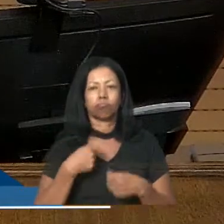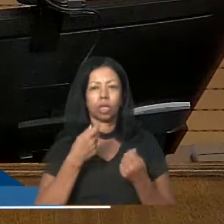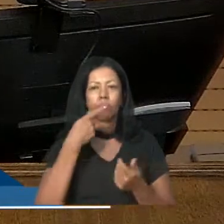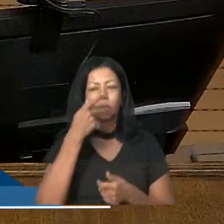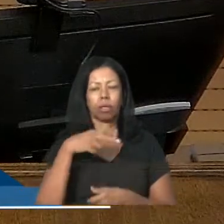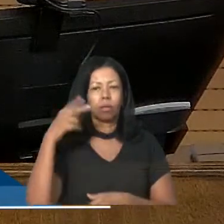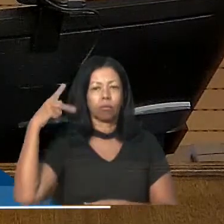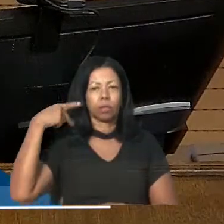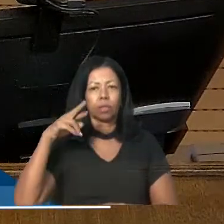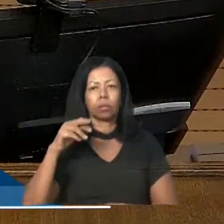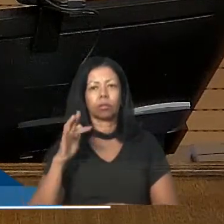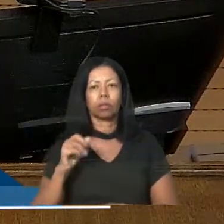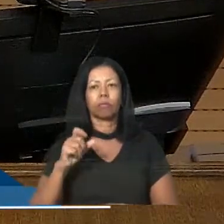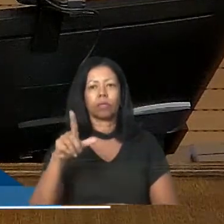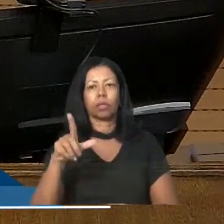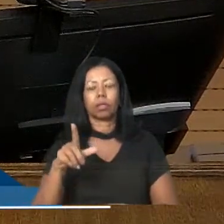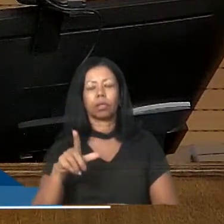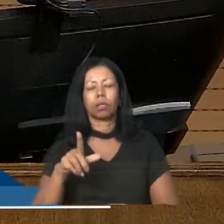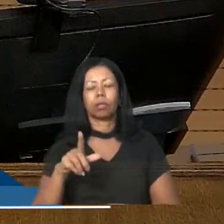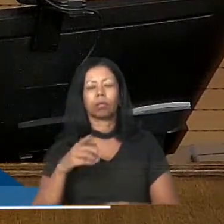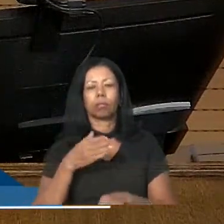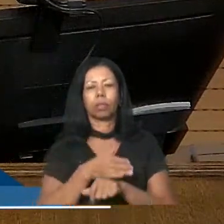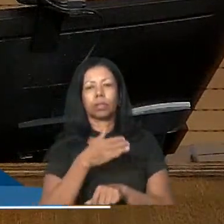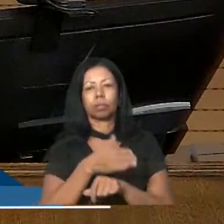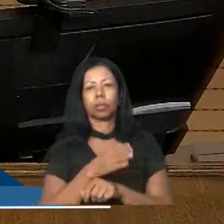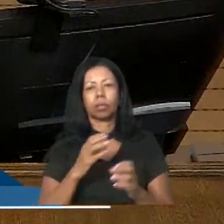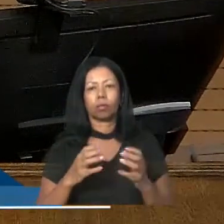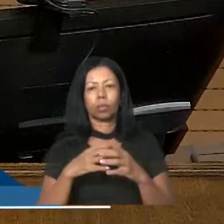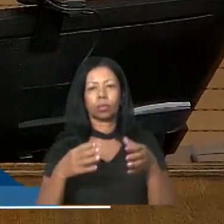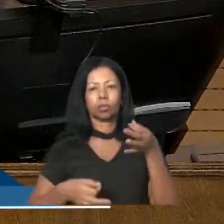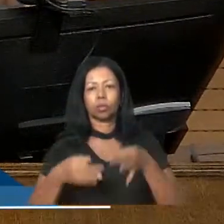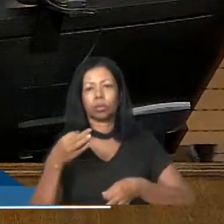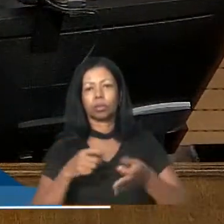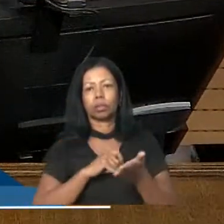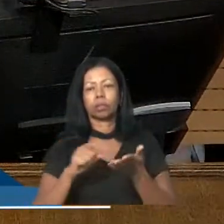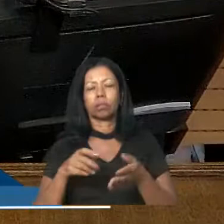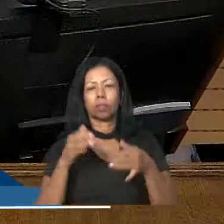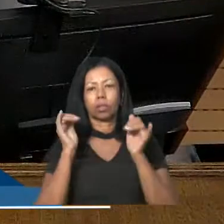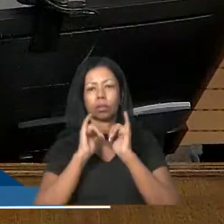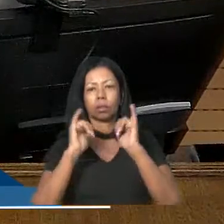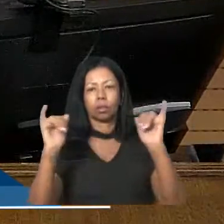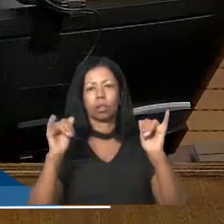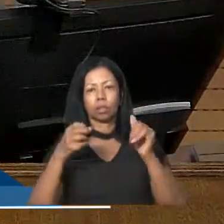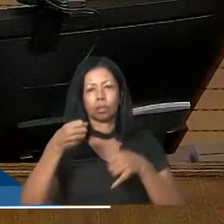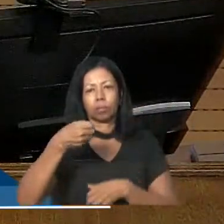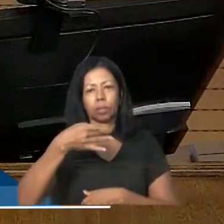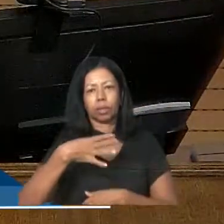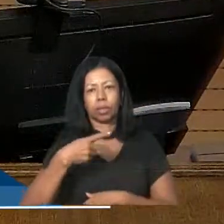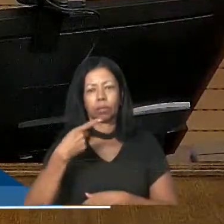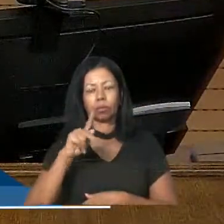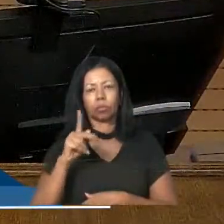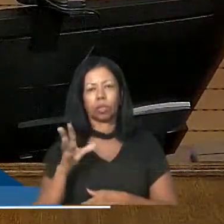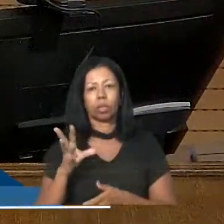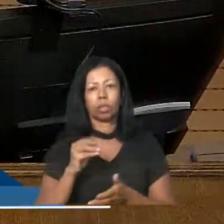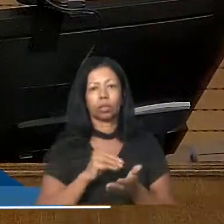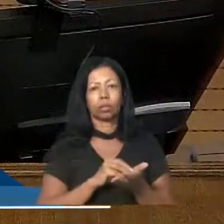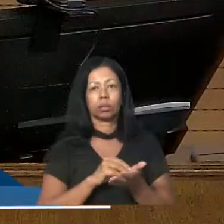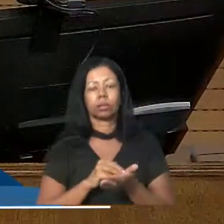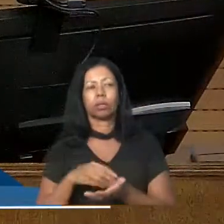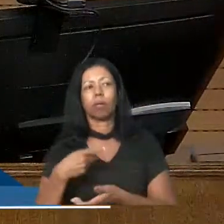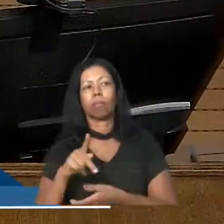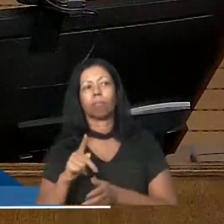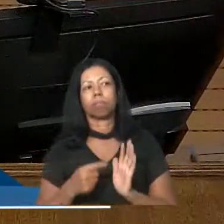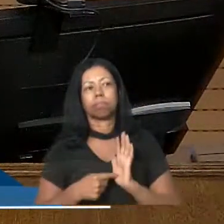vereador Rafael de Souza Vilar, membro da Comissão de Justiça e Redação, para declarar e justificar sua restrição